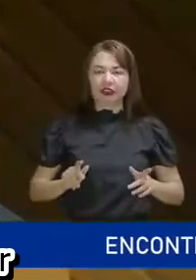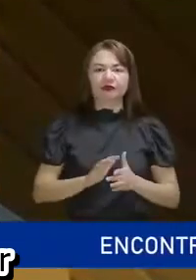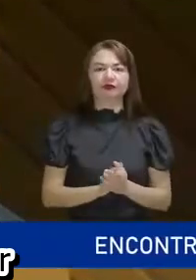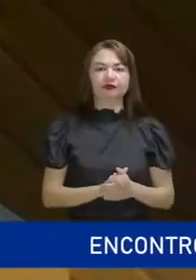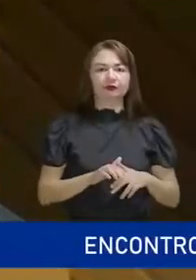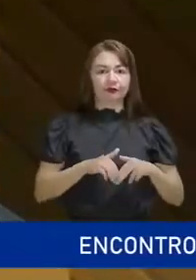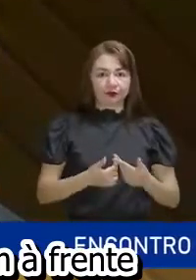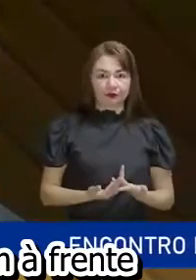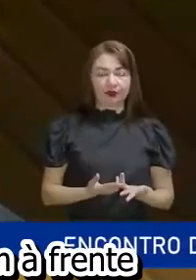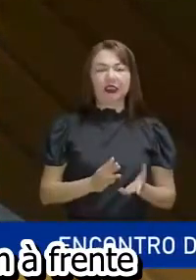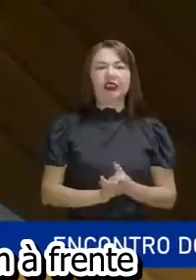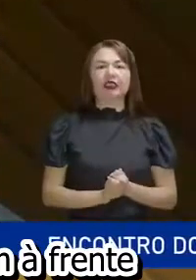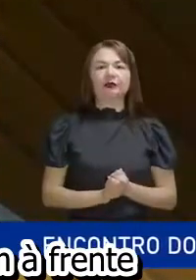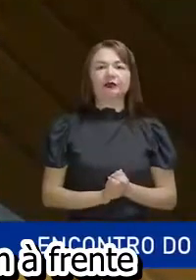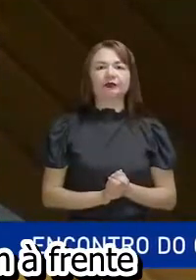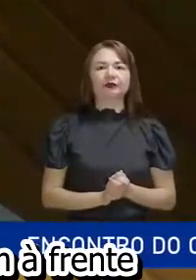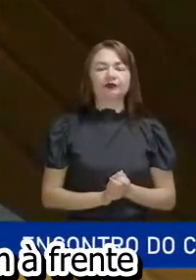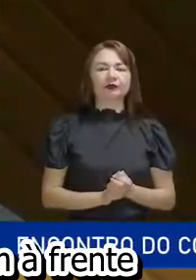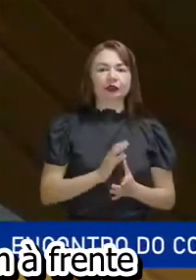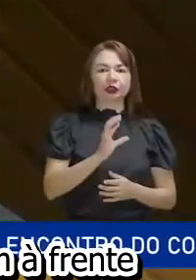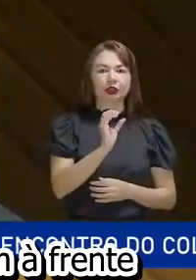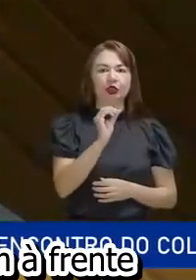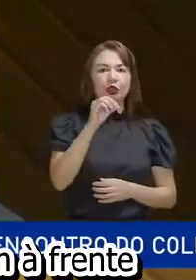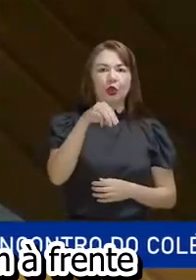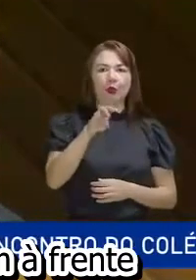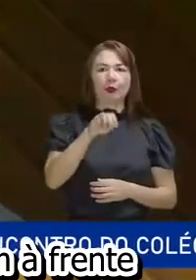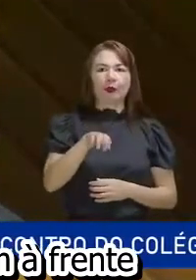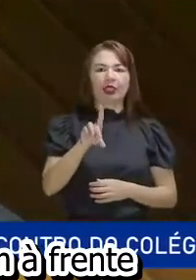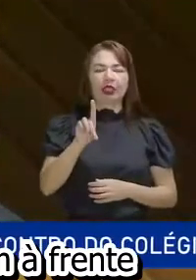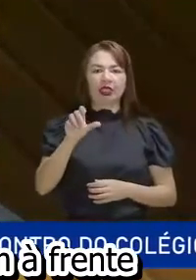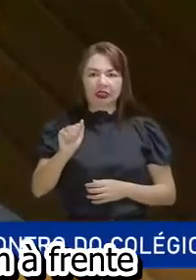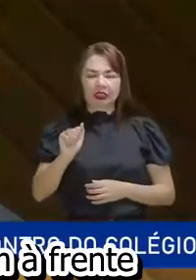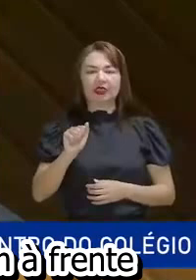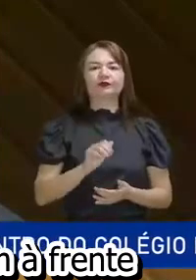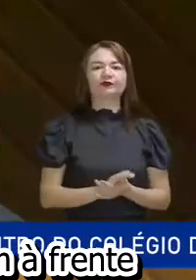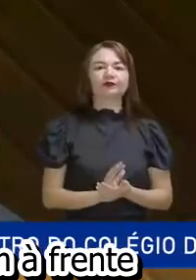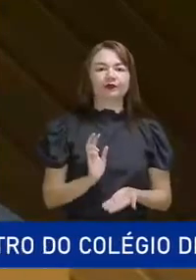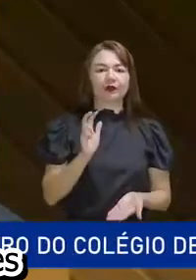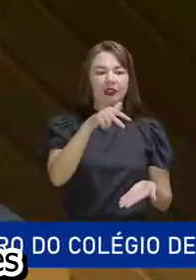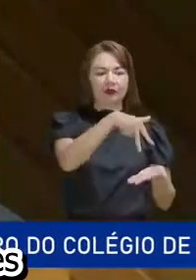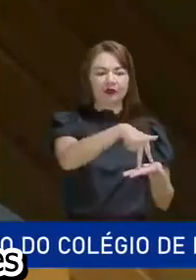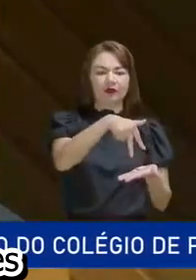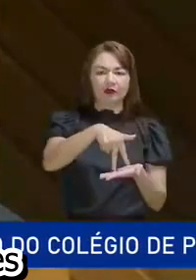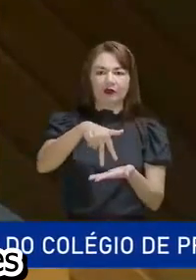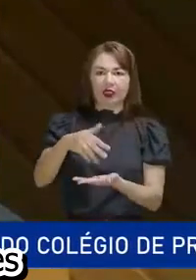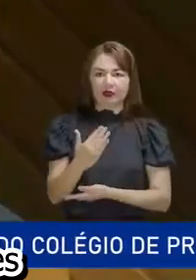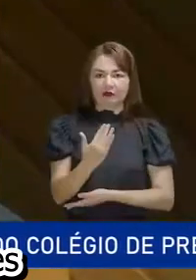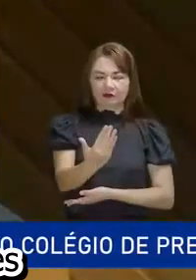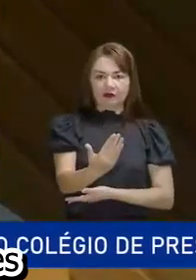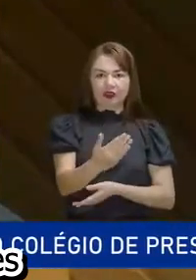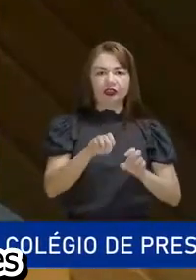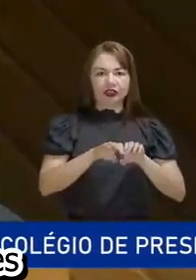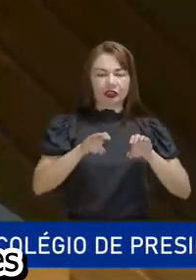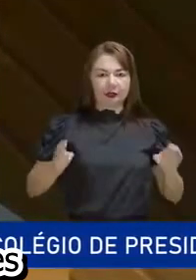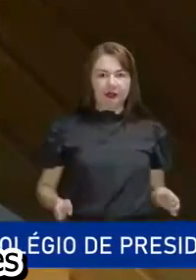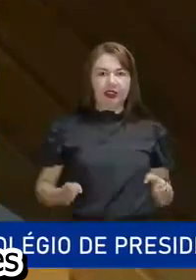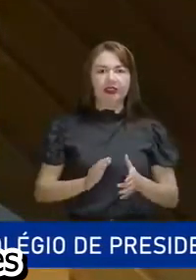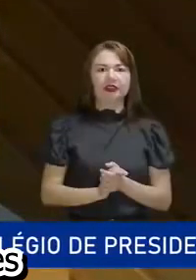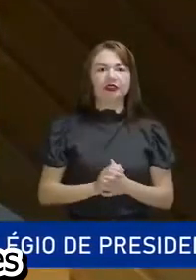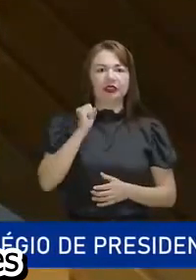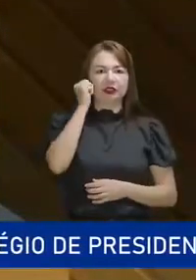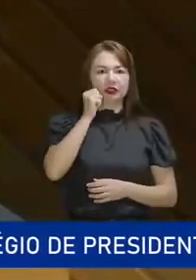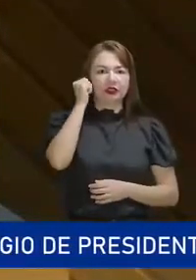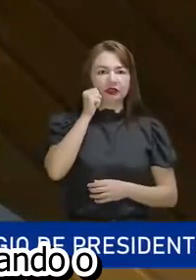Para receber a referida comenda, convidamos para que se posicionem à frente da mesa de honra o senador